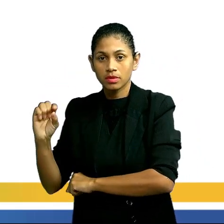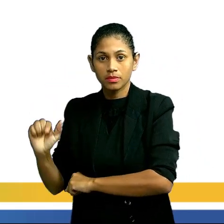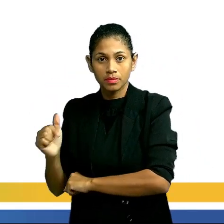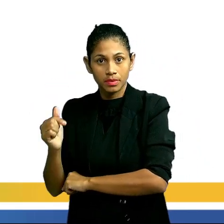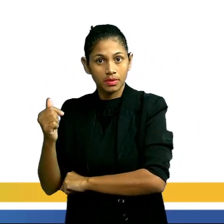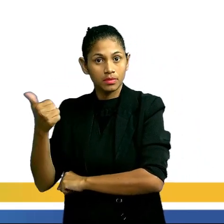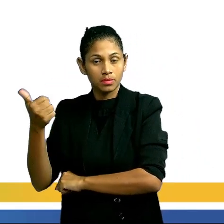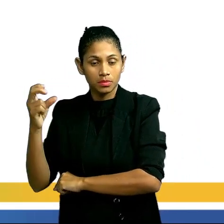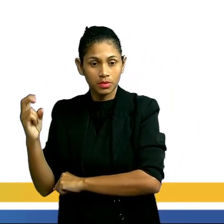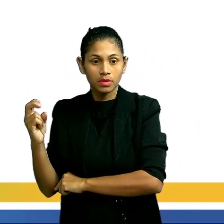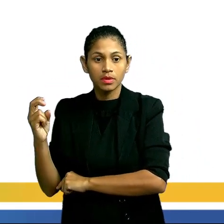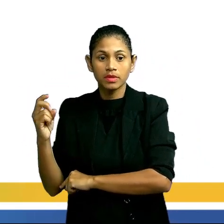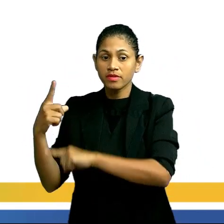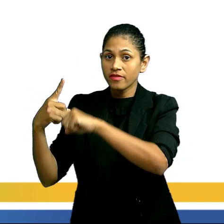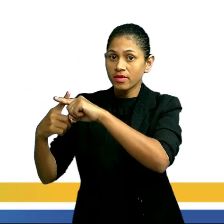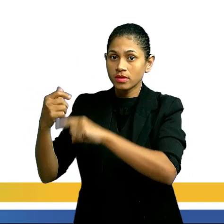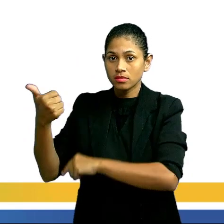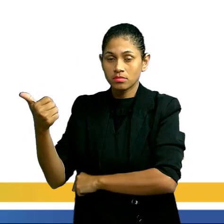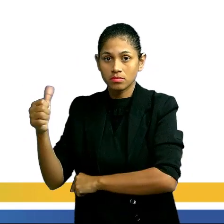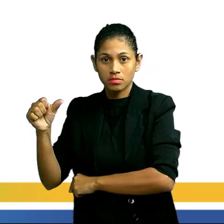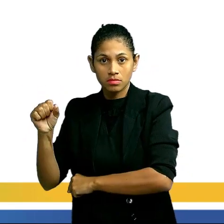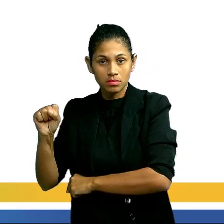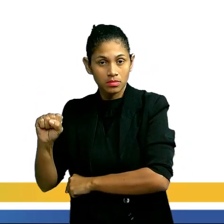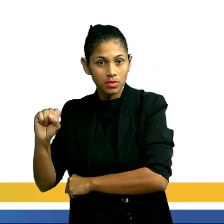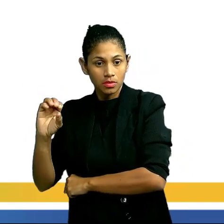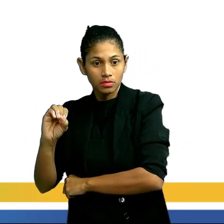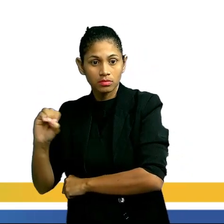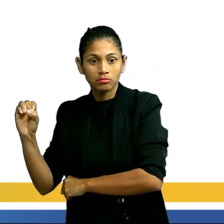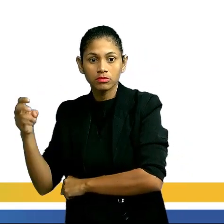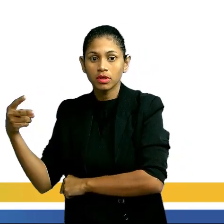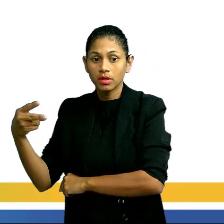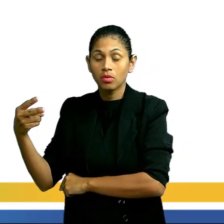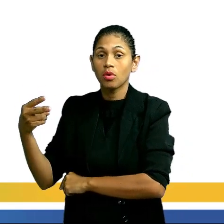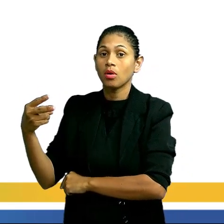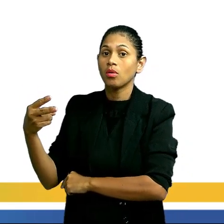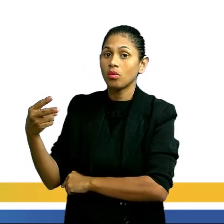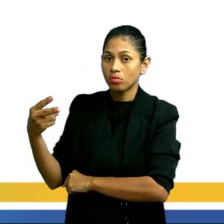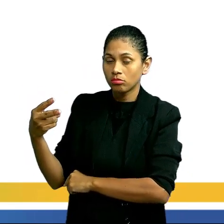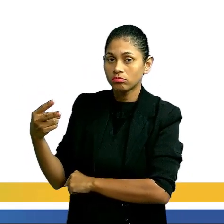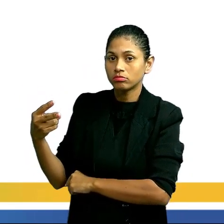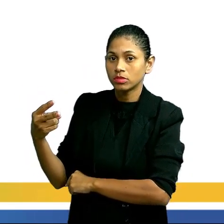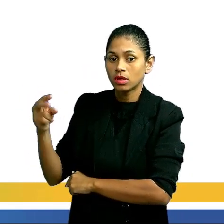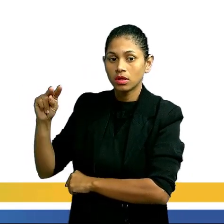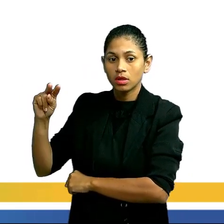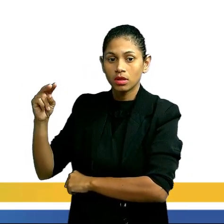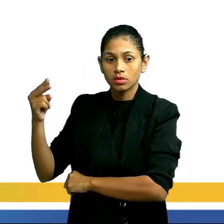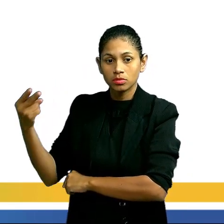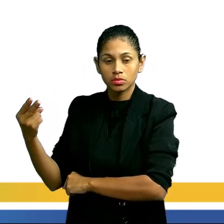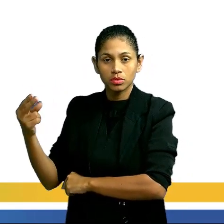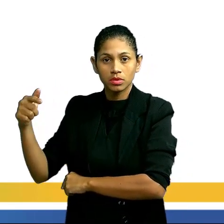270. Então, o valor desse aumento de 15% com hospedagem na cidade A.